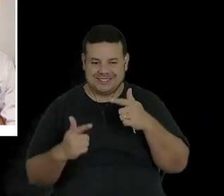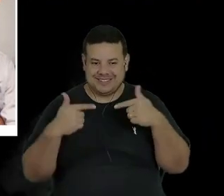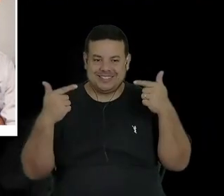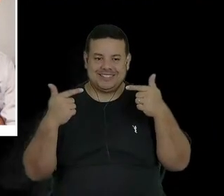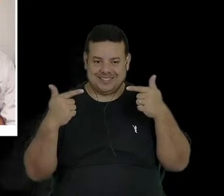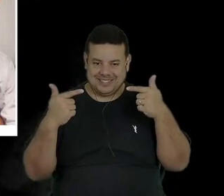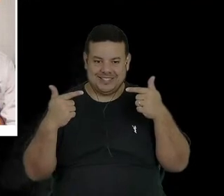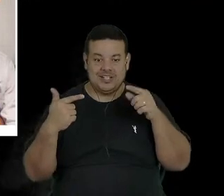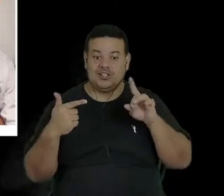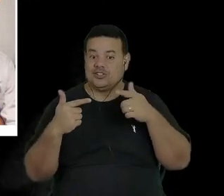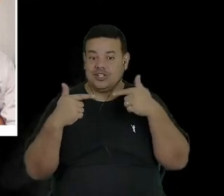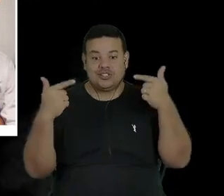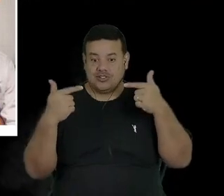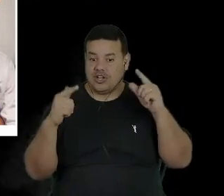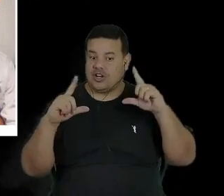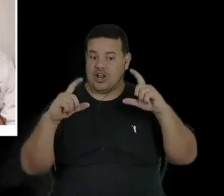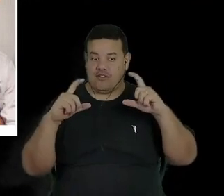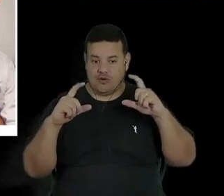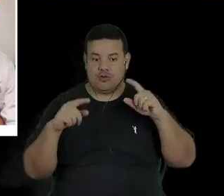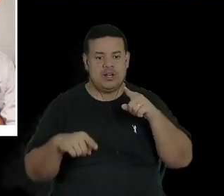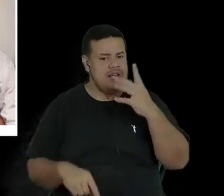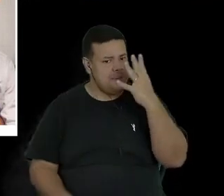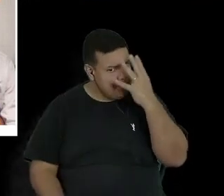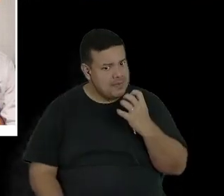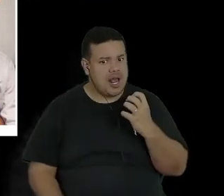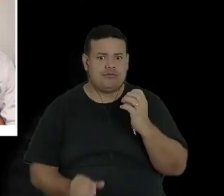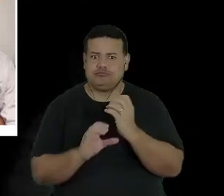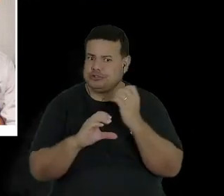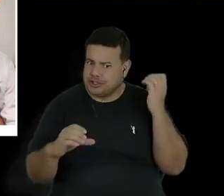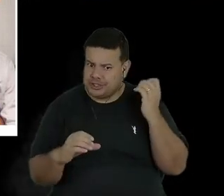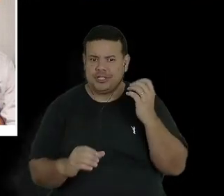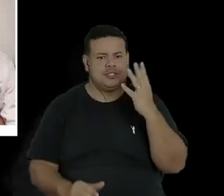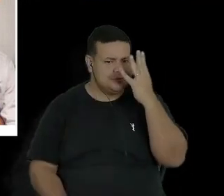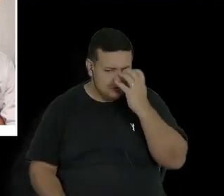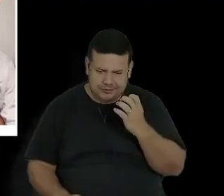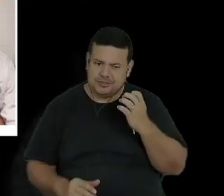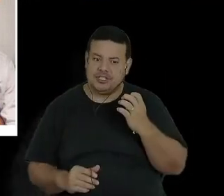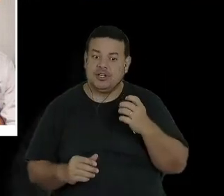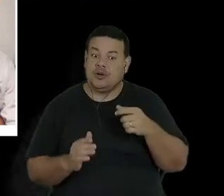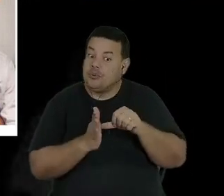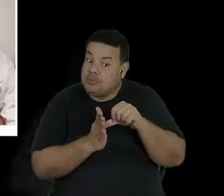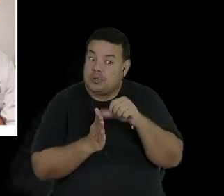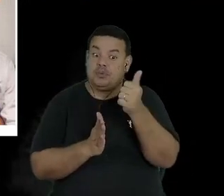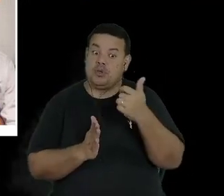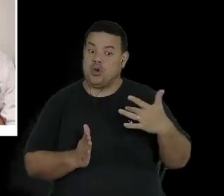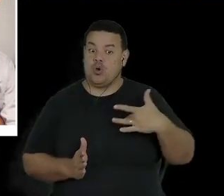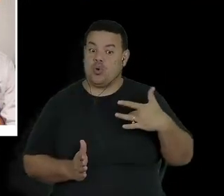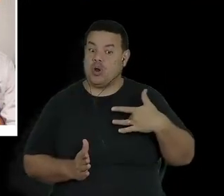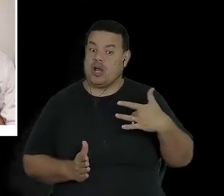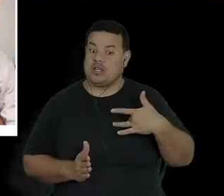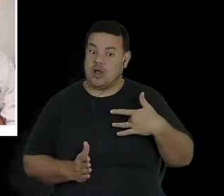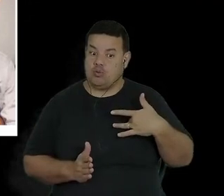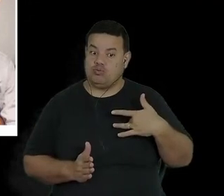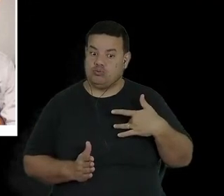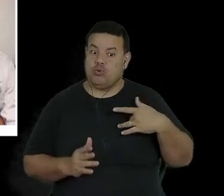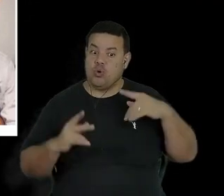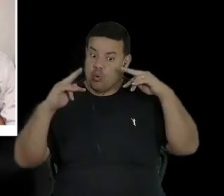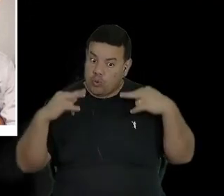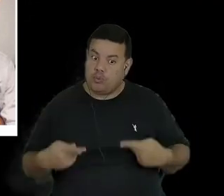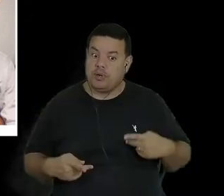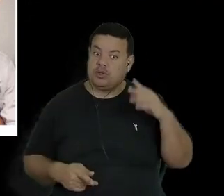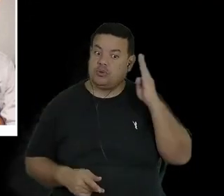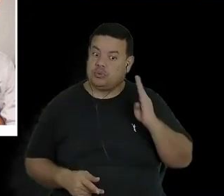burro. Ele é o engenheiro que fez o primeiro coração artificial humano brasileiro. É um gênio.